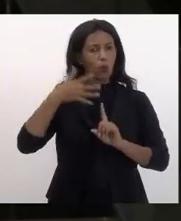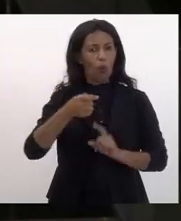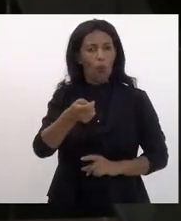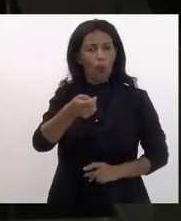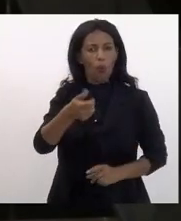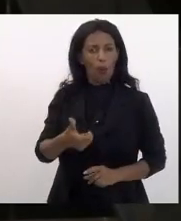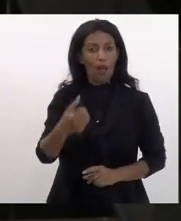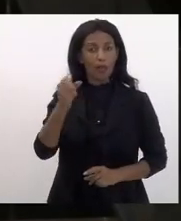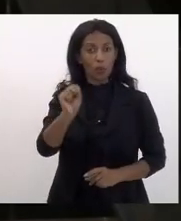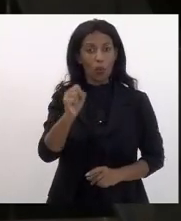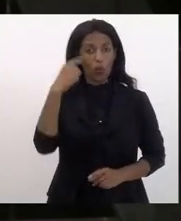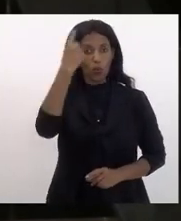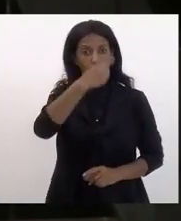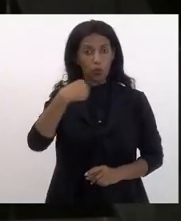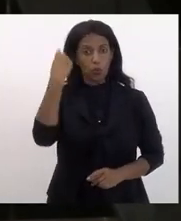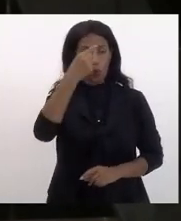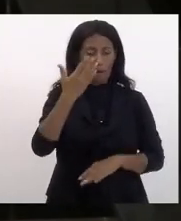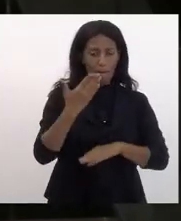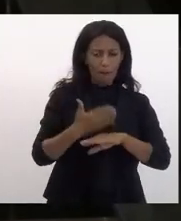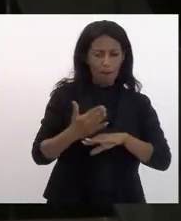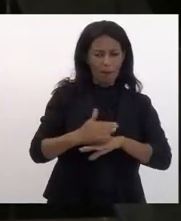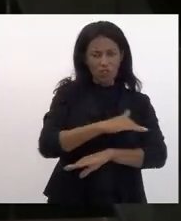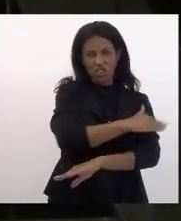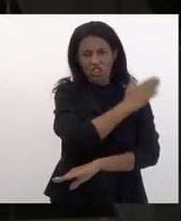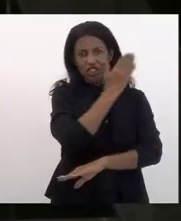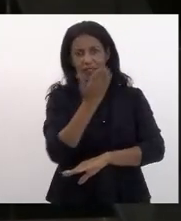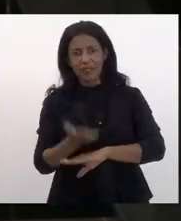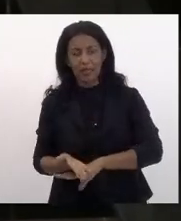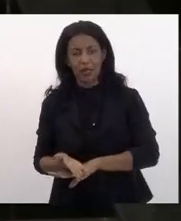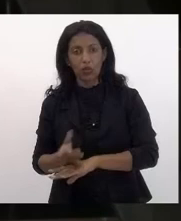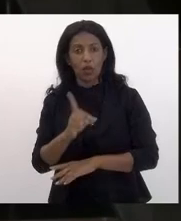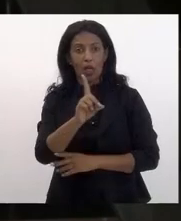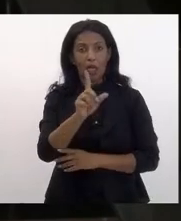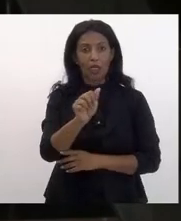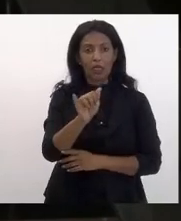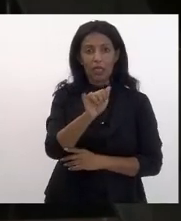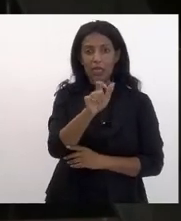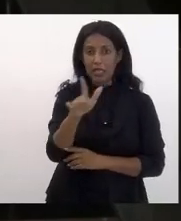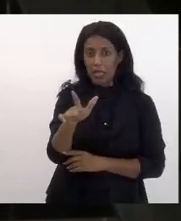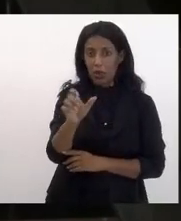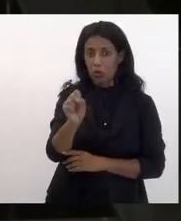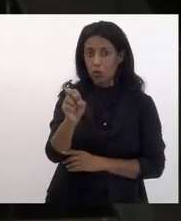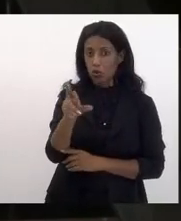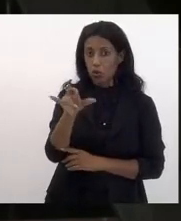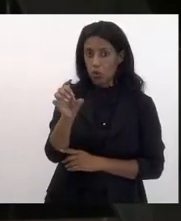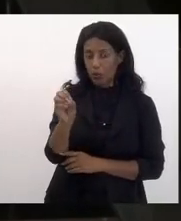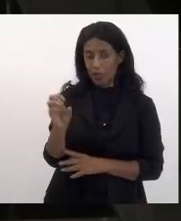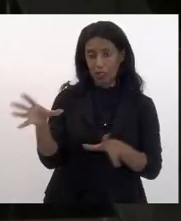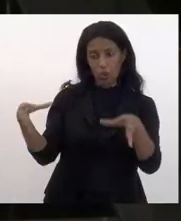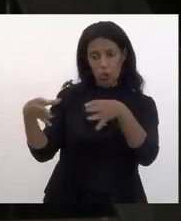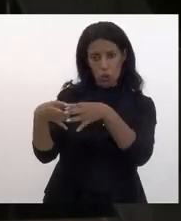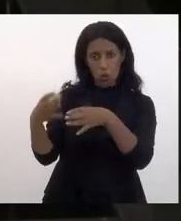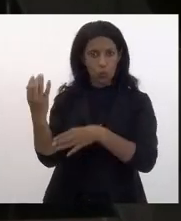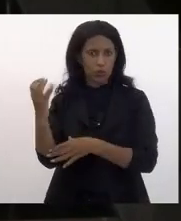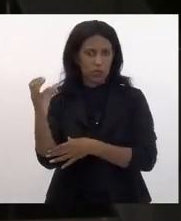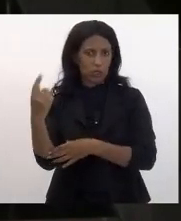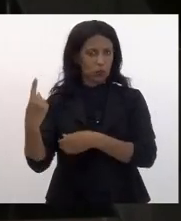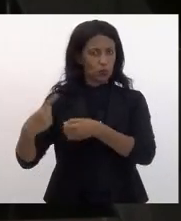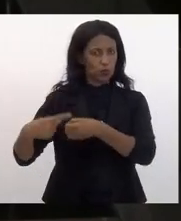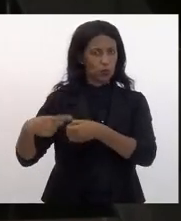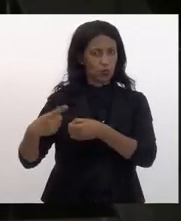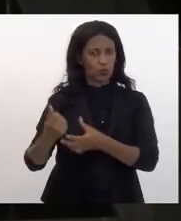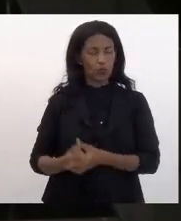quase 8 horas praticamente ininterruptas. O Daniel Sorães e o Comitê Científico do